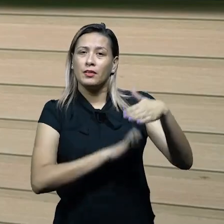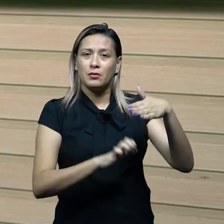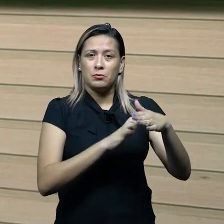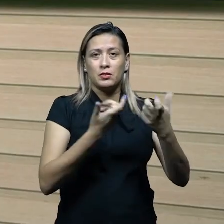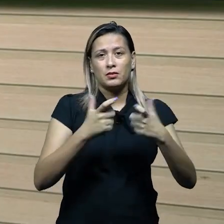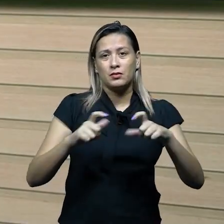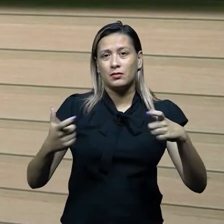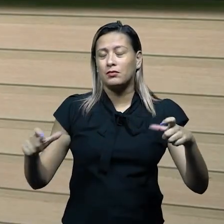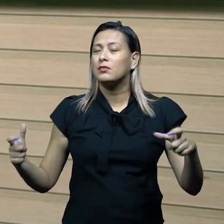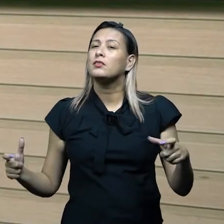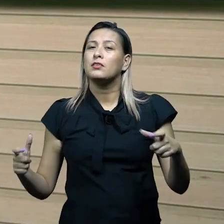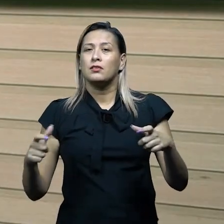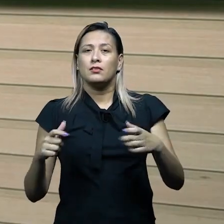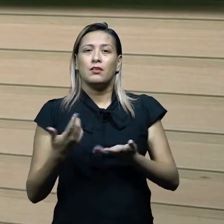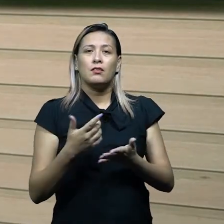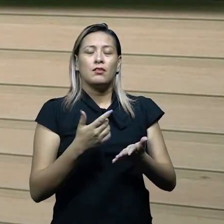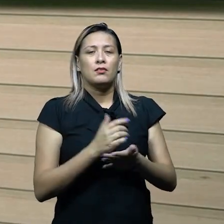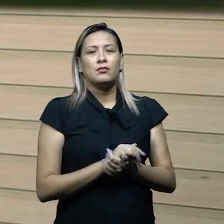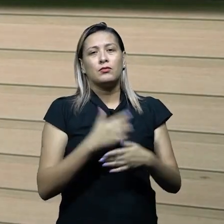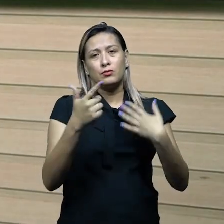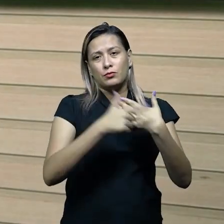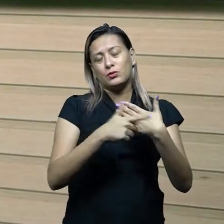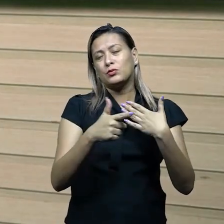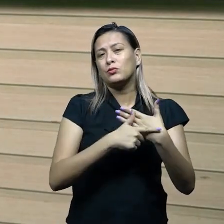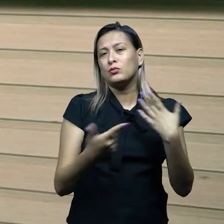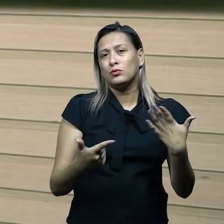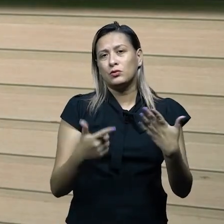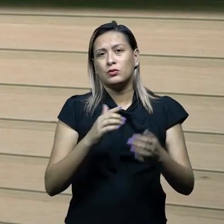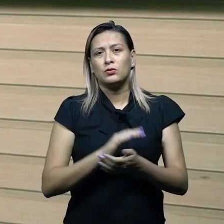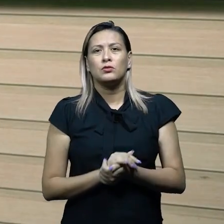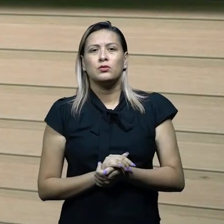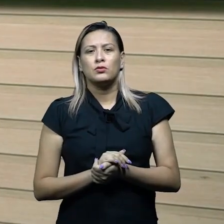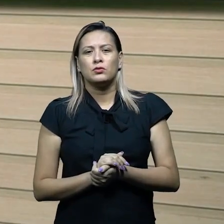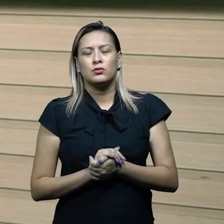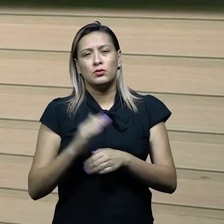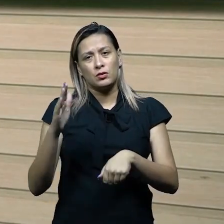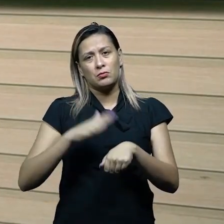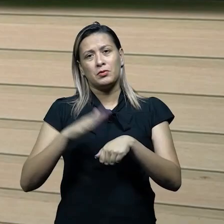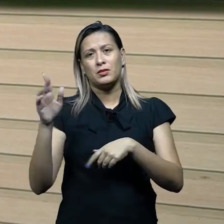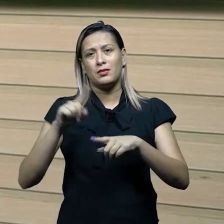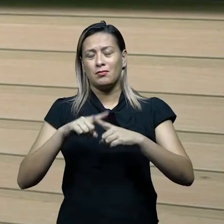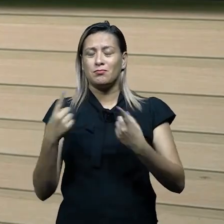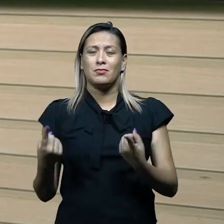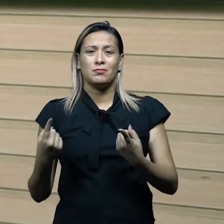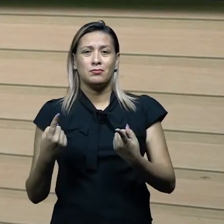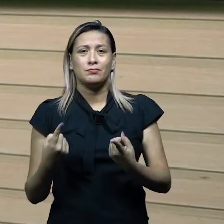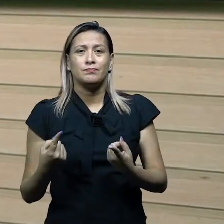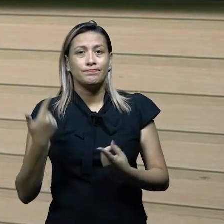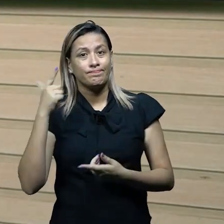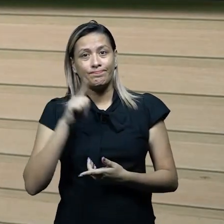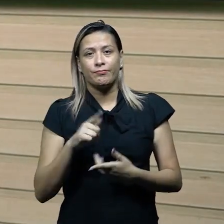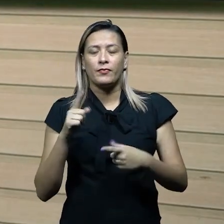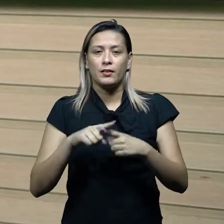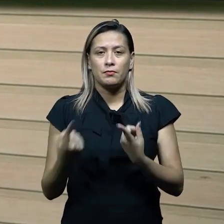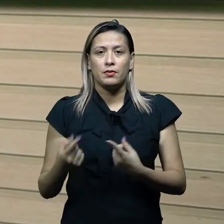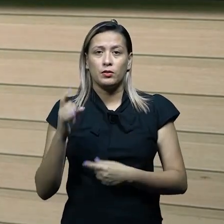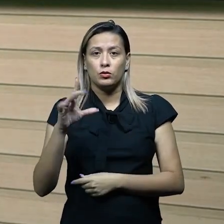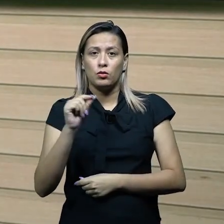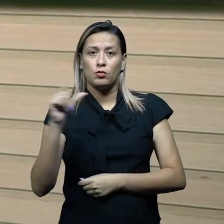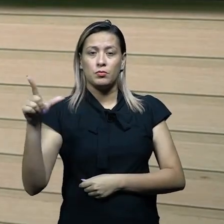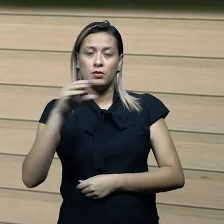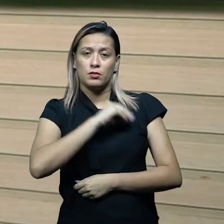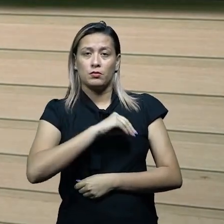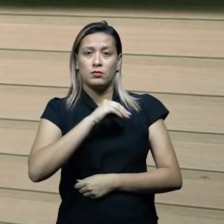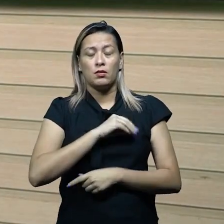empresa aumentar, crescer, criar novos cargos. Às vezes a empresa não tem a situação financeira desejada para poder fazer isso. Mas